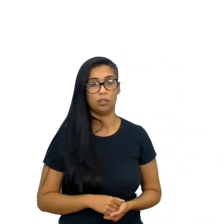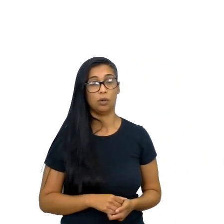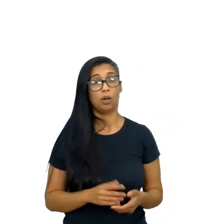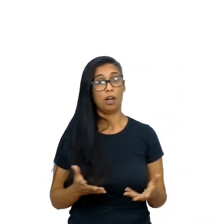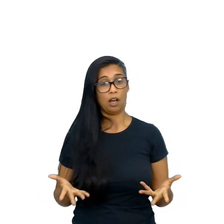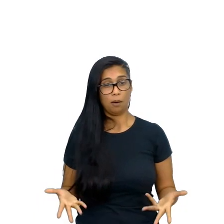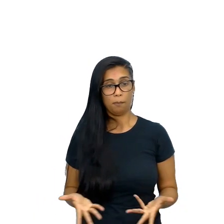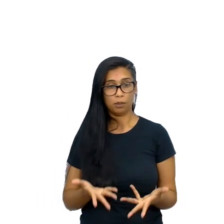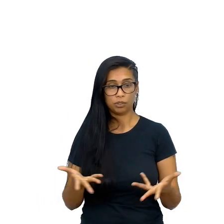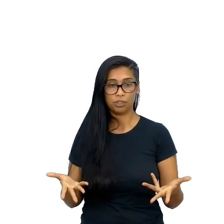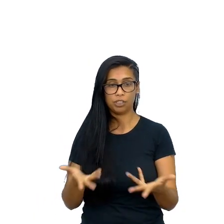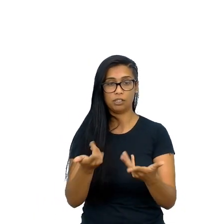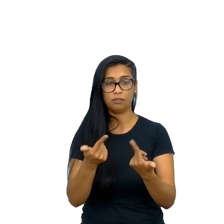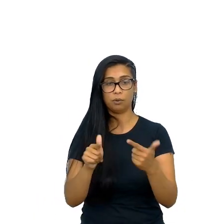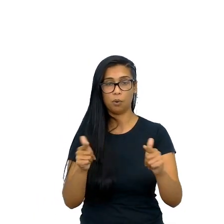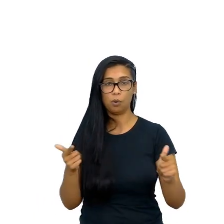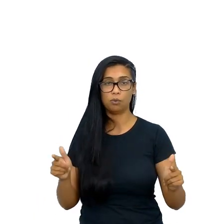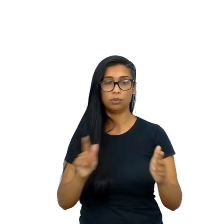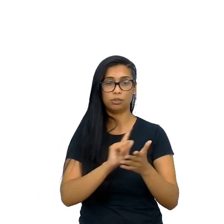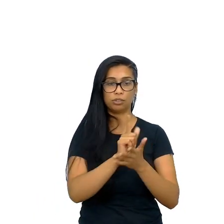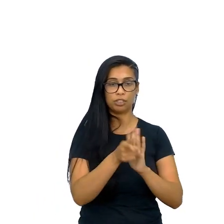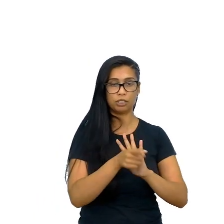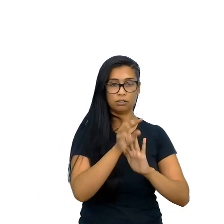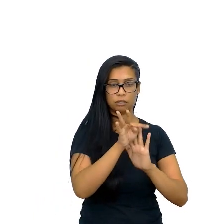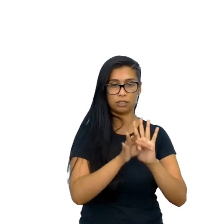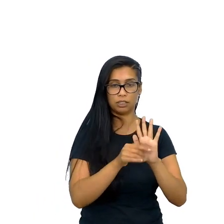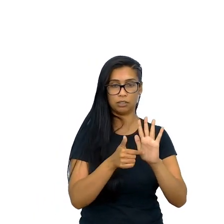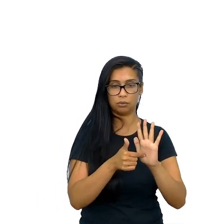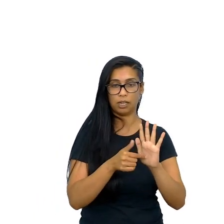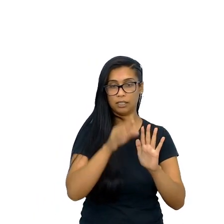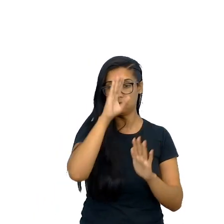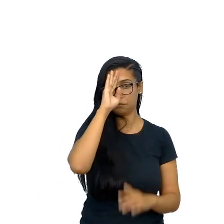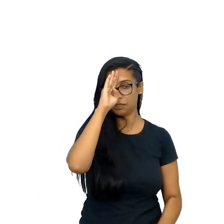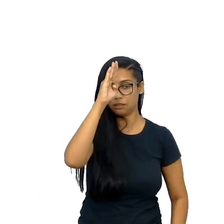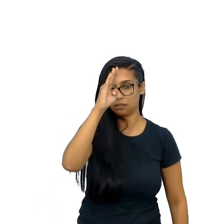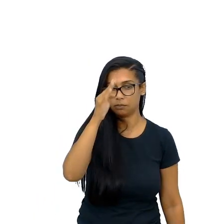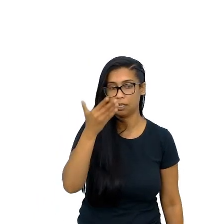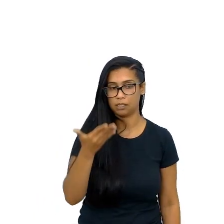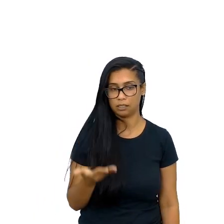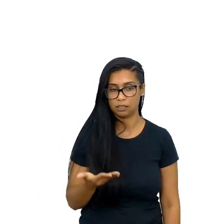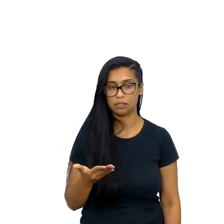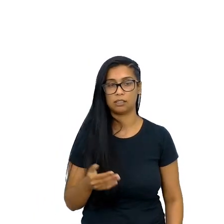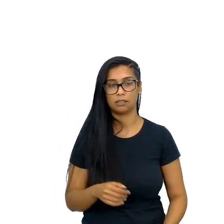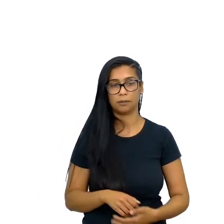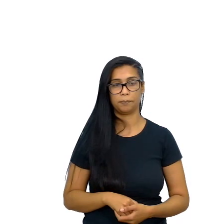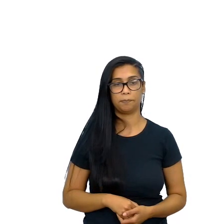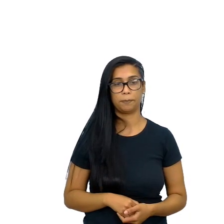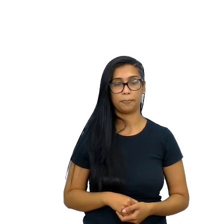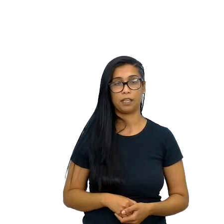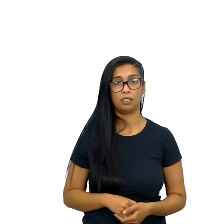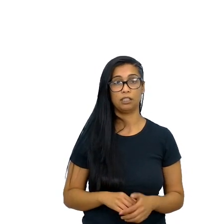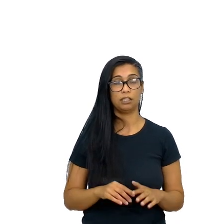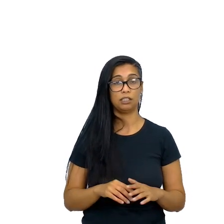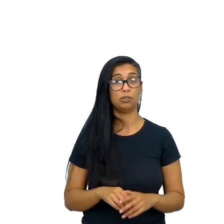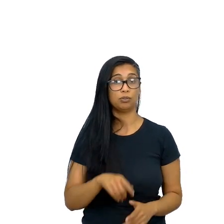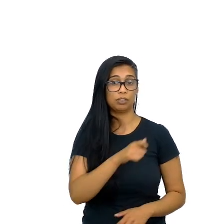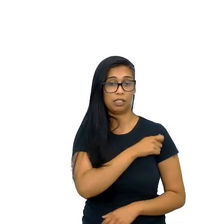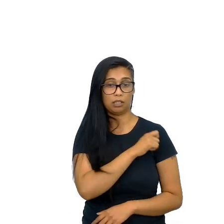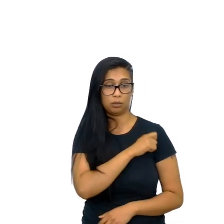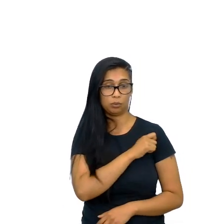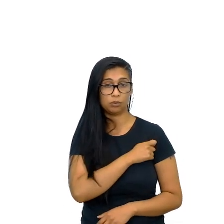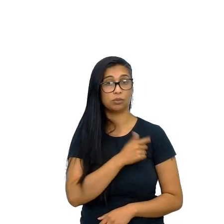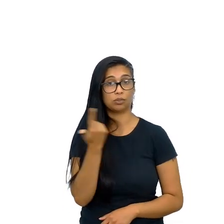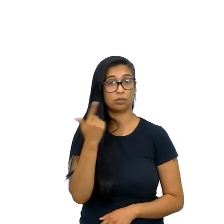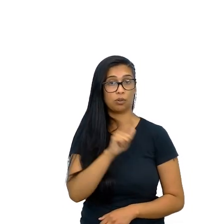para a organização dos gêneros textuais predominantes nesta sequência, de maneira a promover nos estudantes o avanço dos